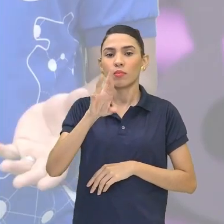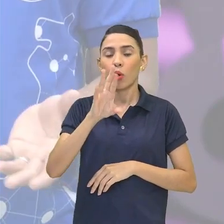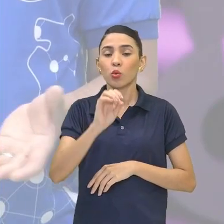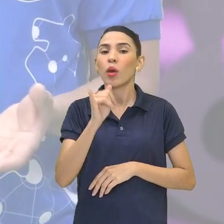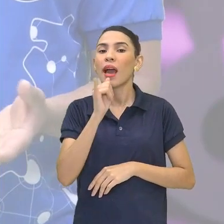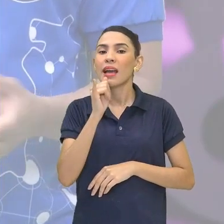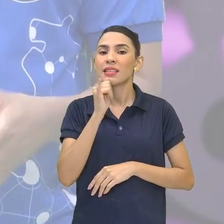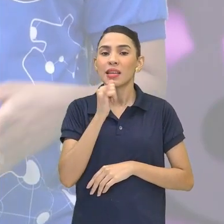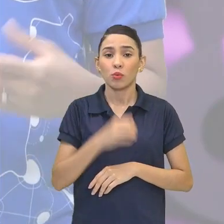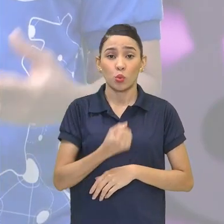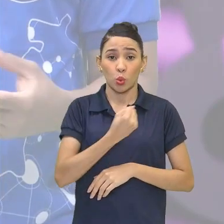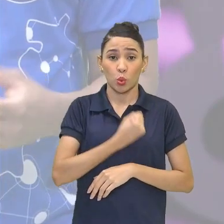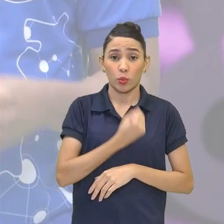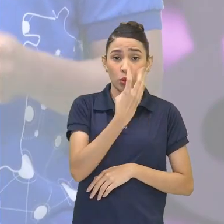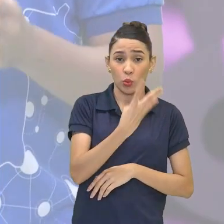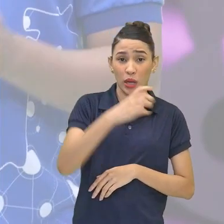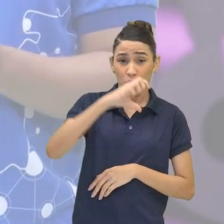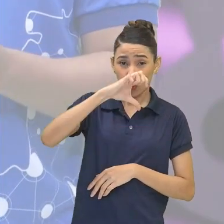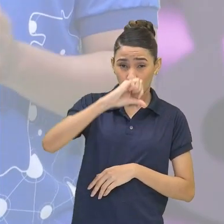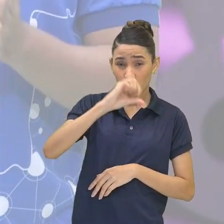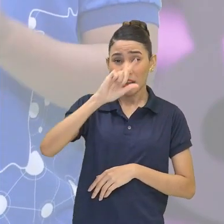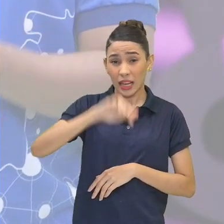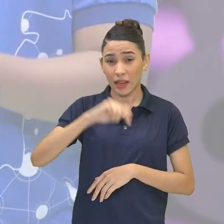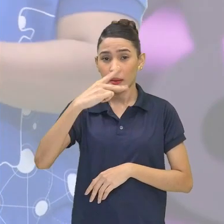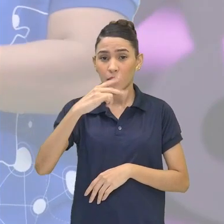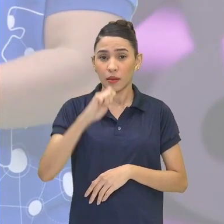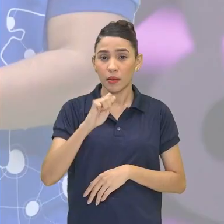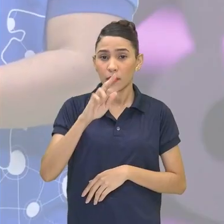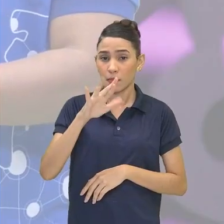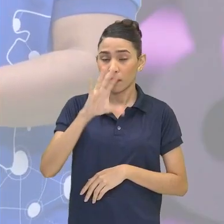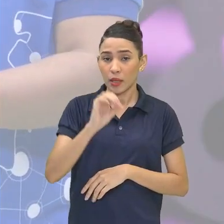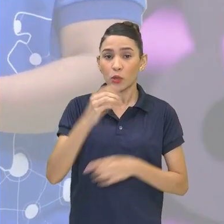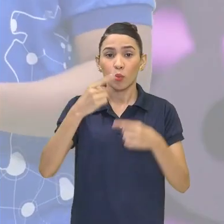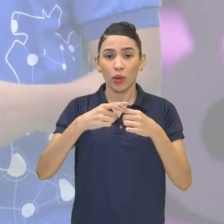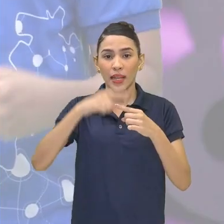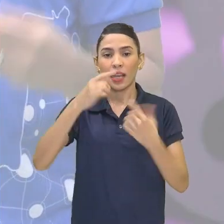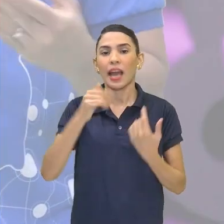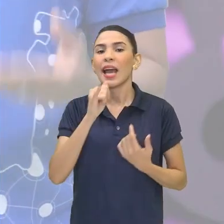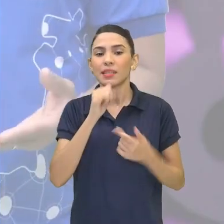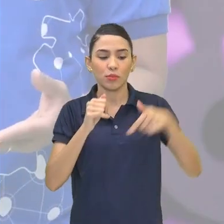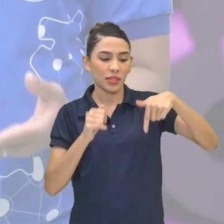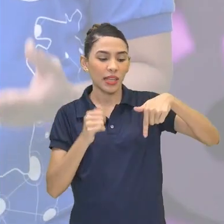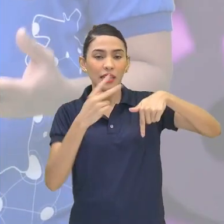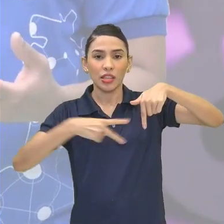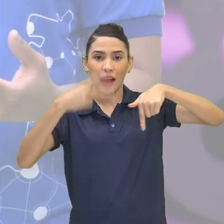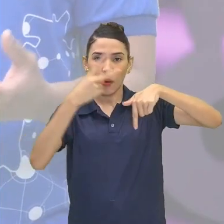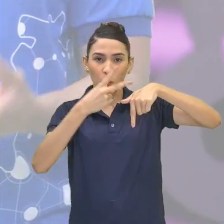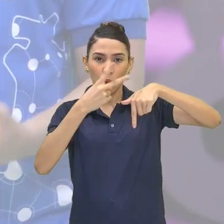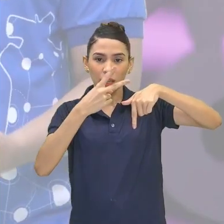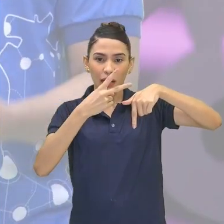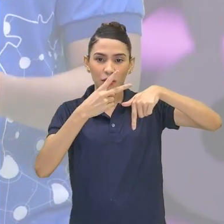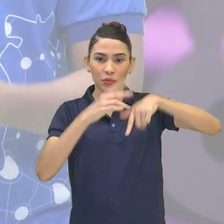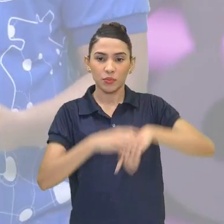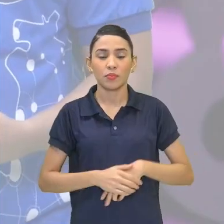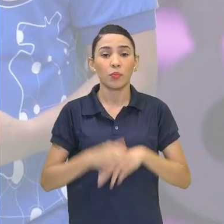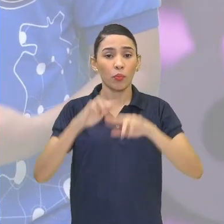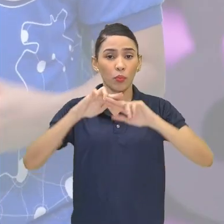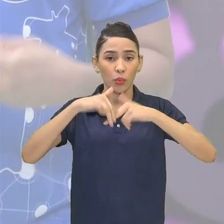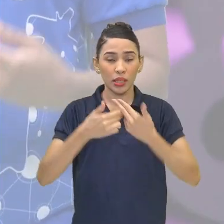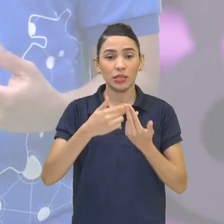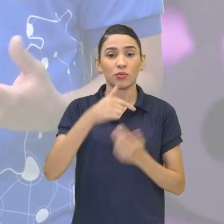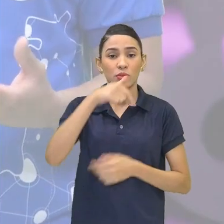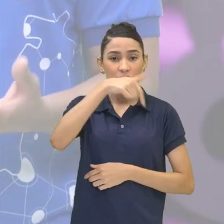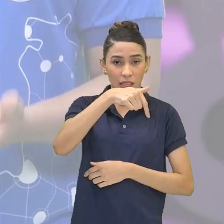é um quadrado perfeito, porque é 7 ao quadrado. Então, 7 é chamado de raiz